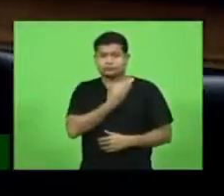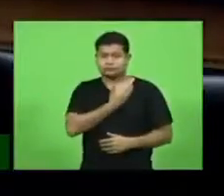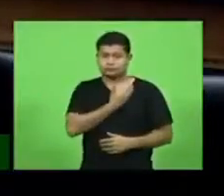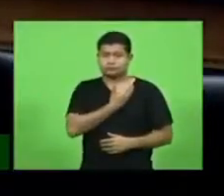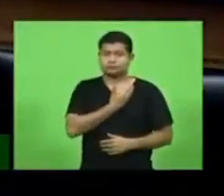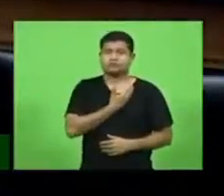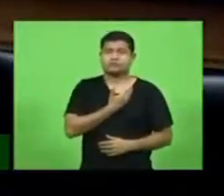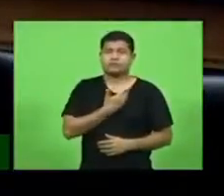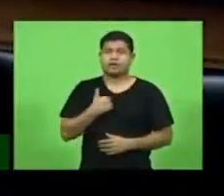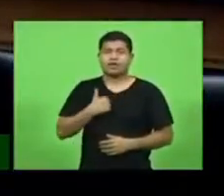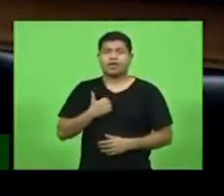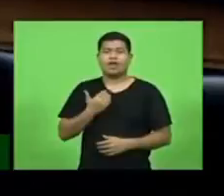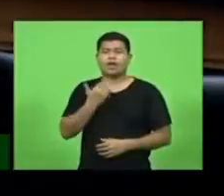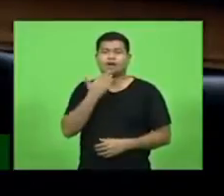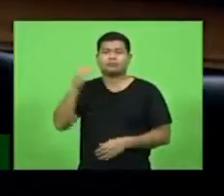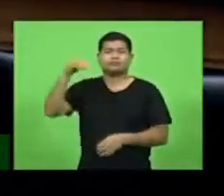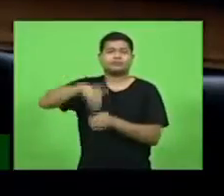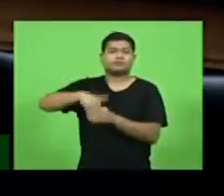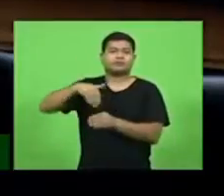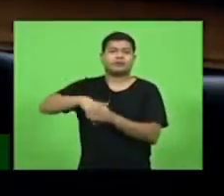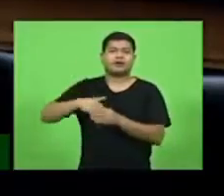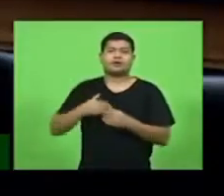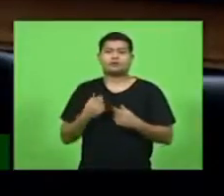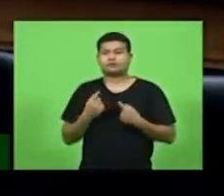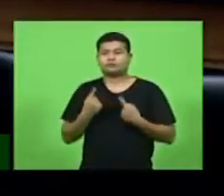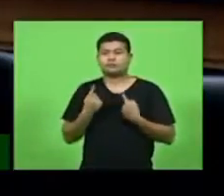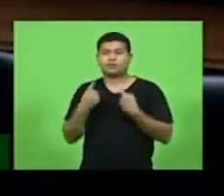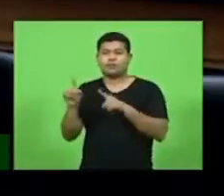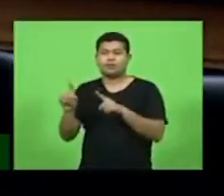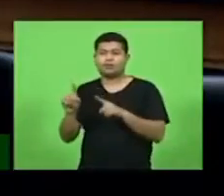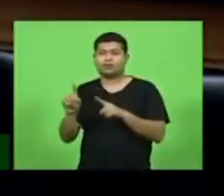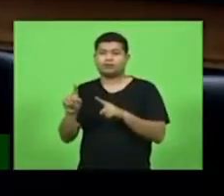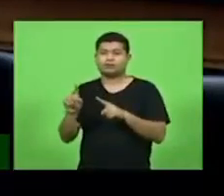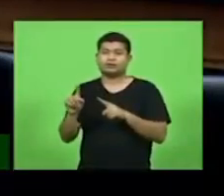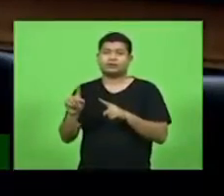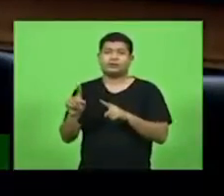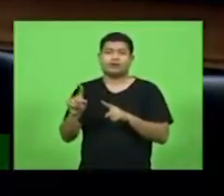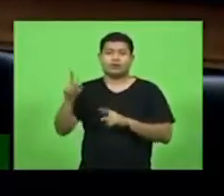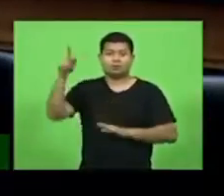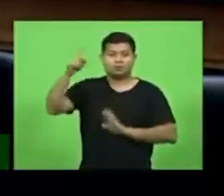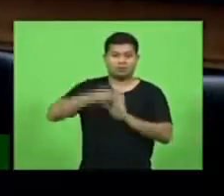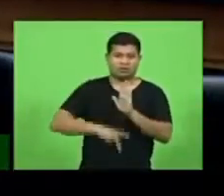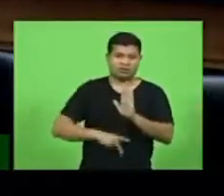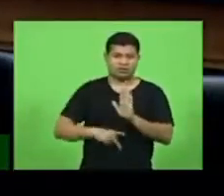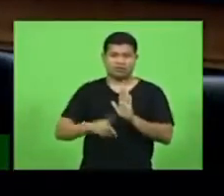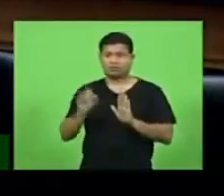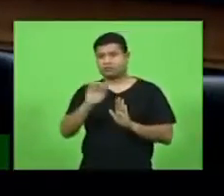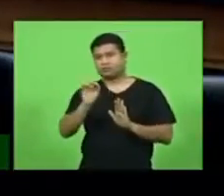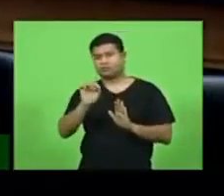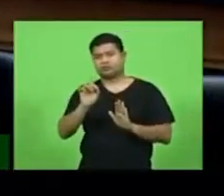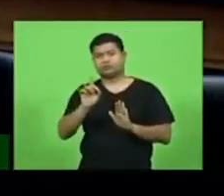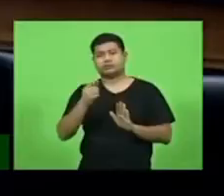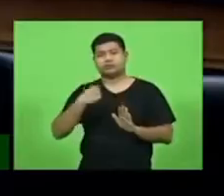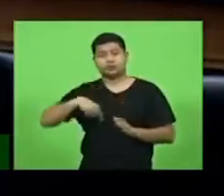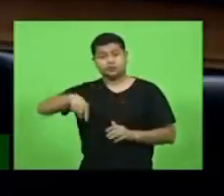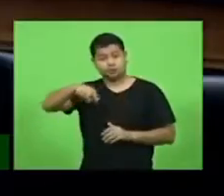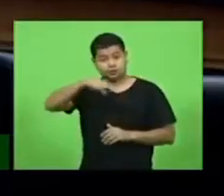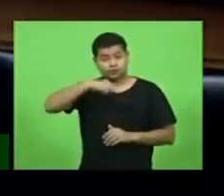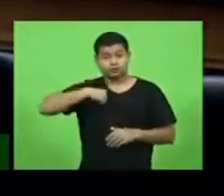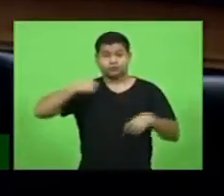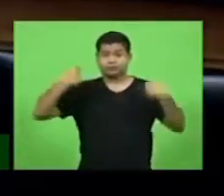estou aqui pedindo voto a favor ou contra o projeto. Eu estou dizendo que nós